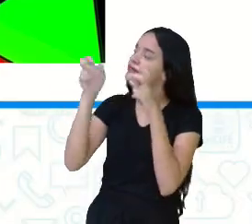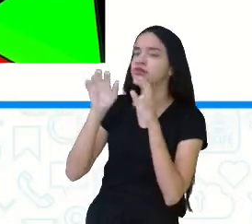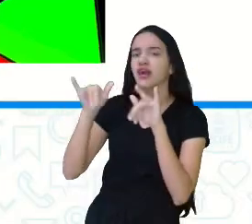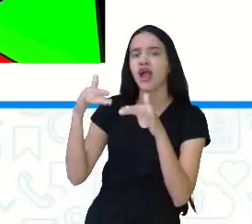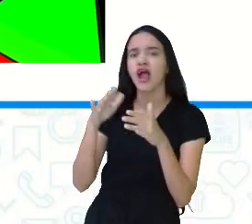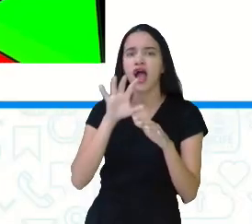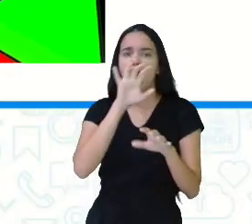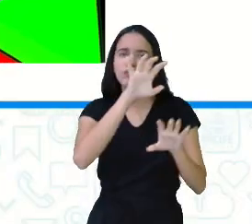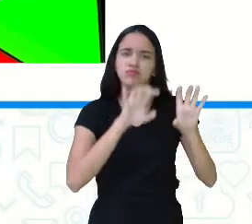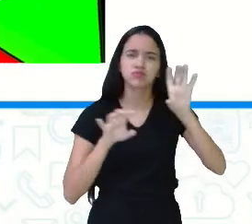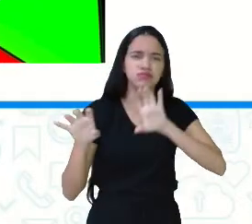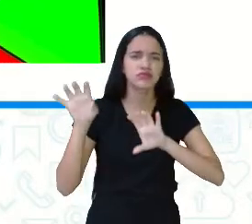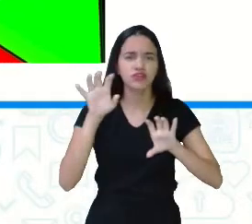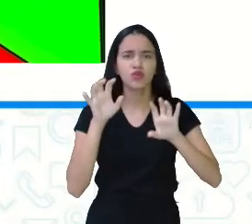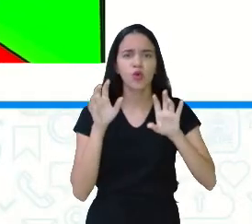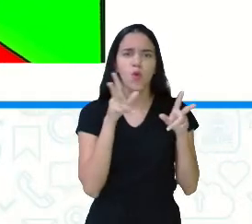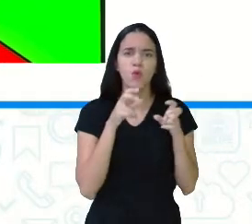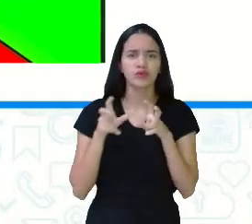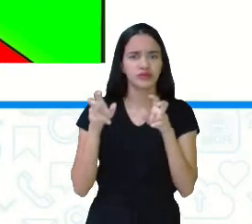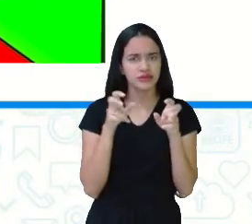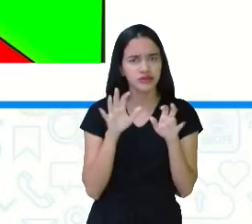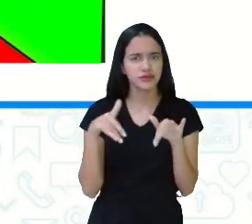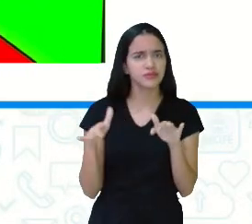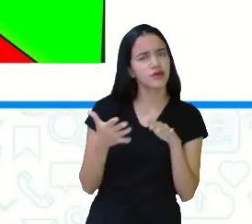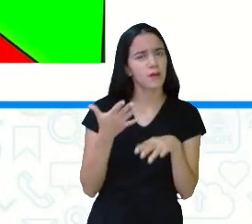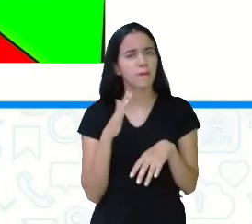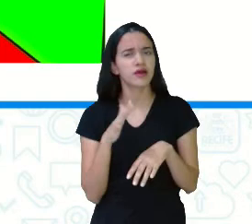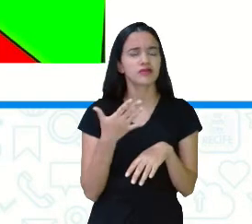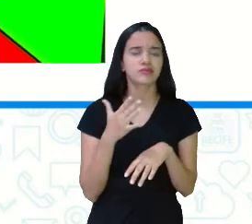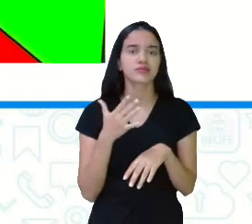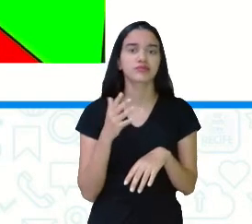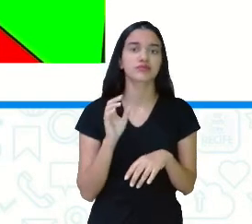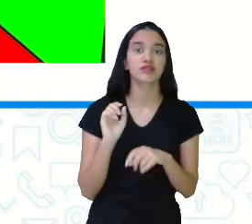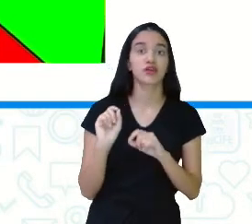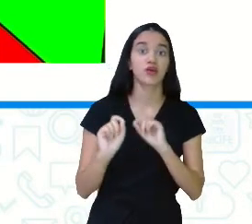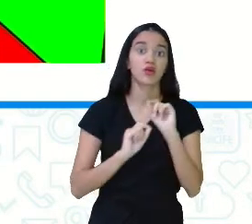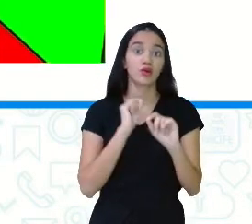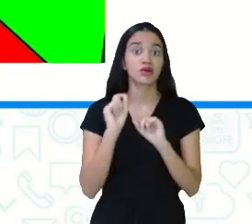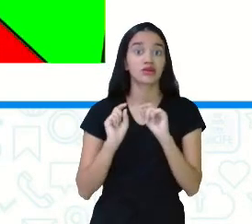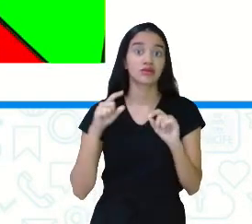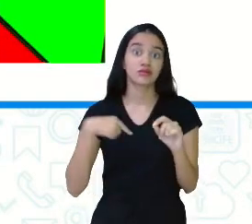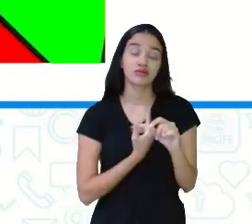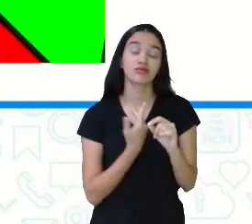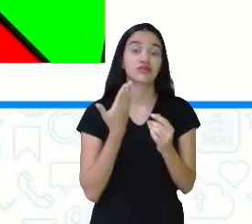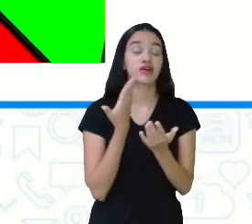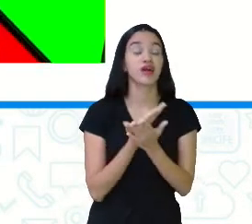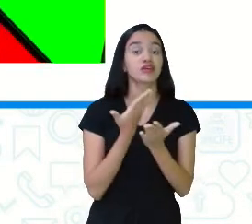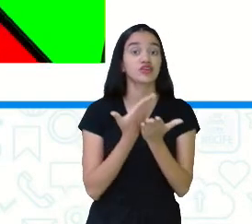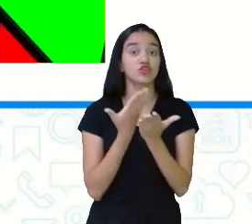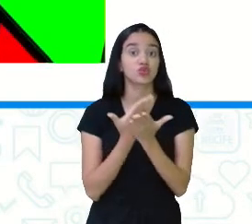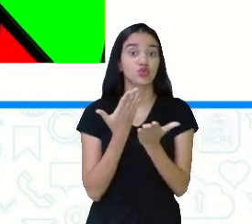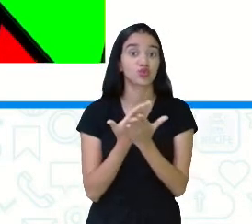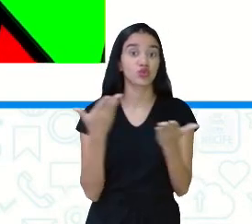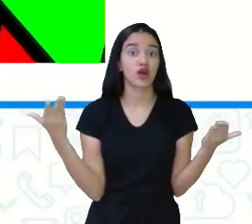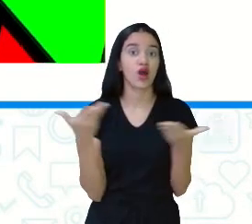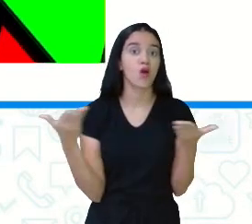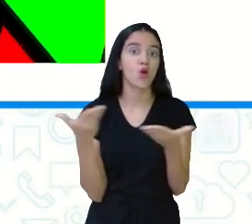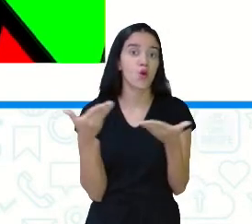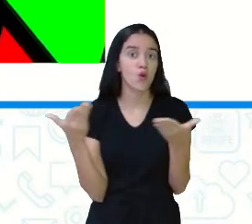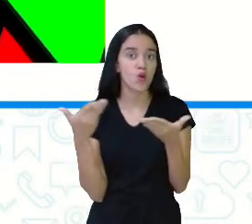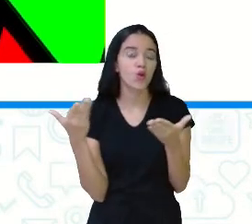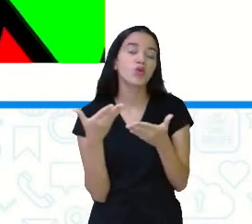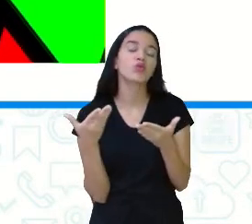geométricas, vocês já conseguem identificar mais ou menos, né, do que a gente vai conversar hoje. A gente vai conversar sobre